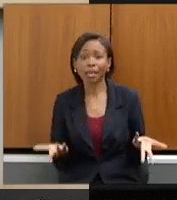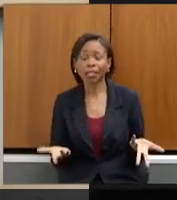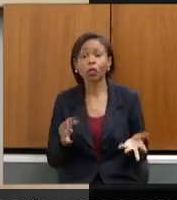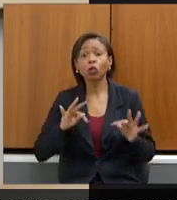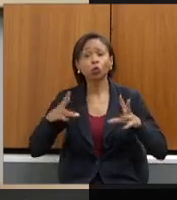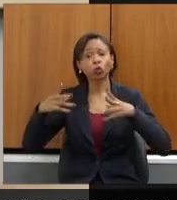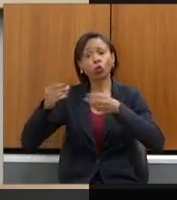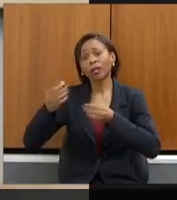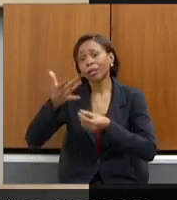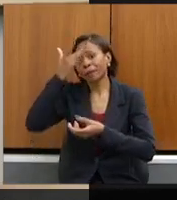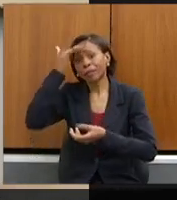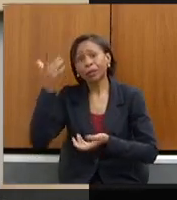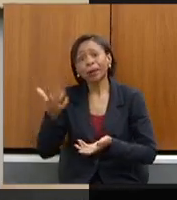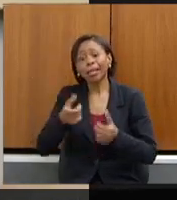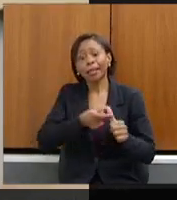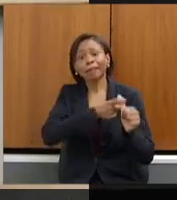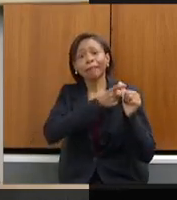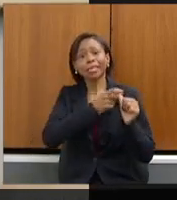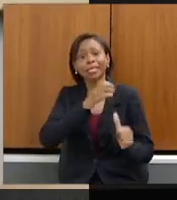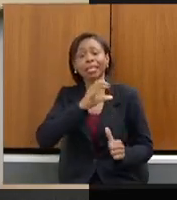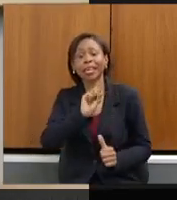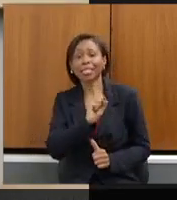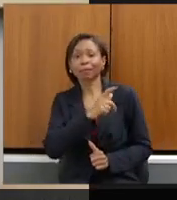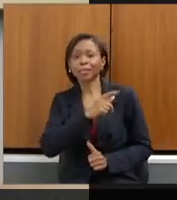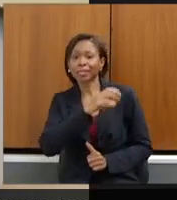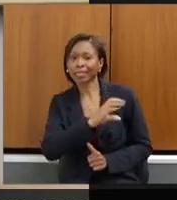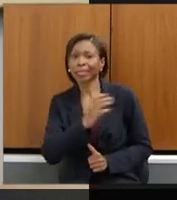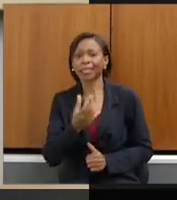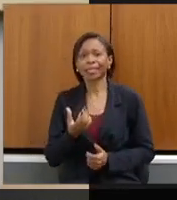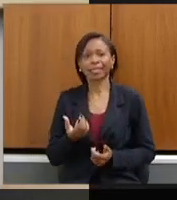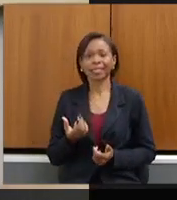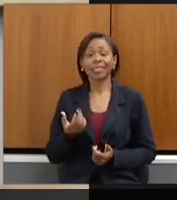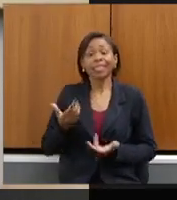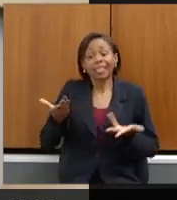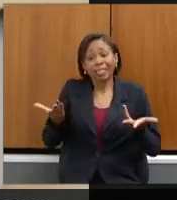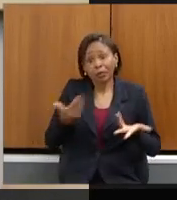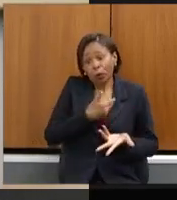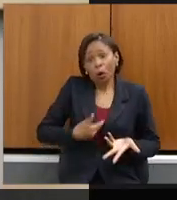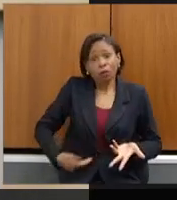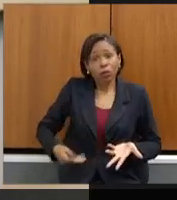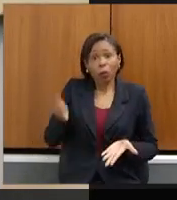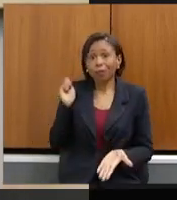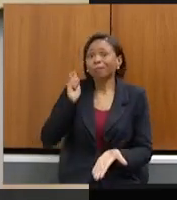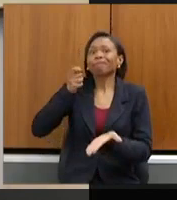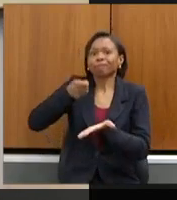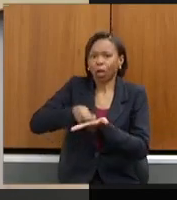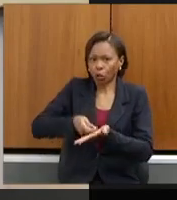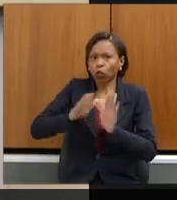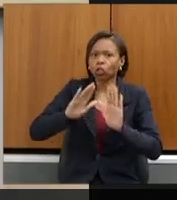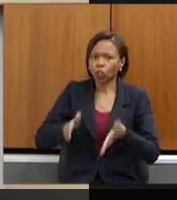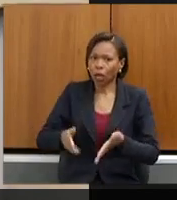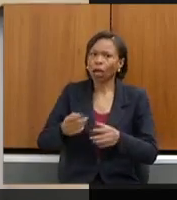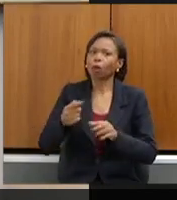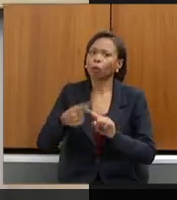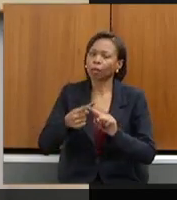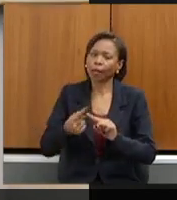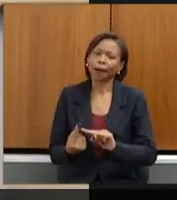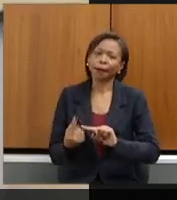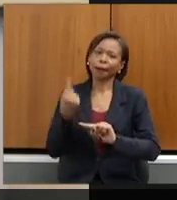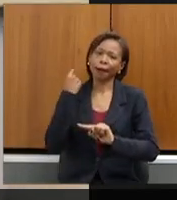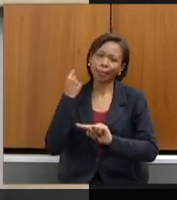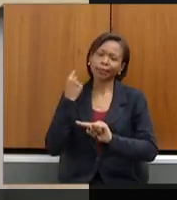SPC e Serasa e o governador já pagou esse um bilhão aí de apropriação do governo passado peso dos